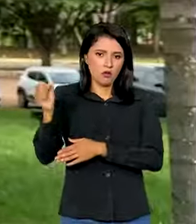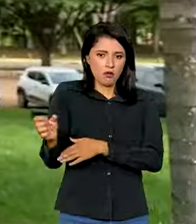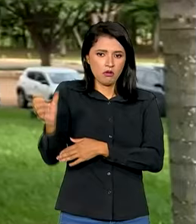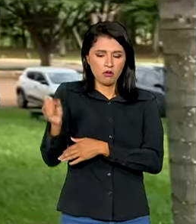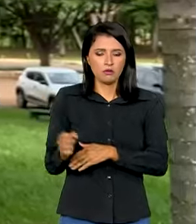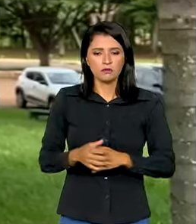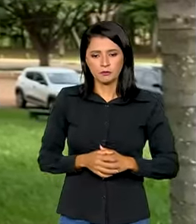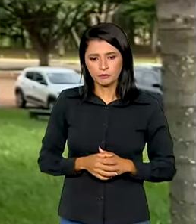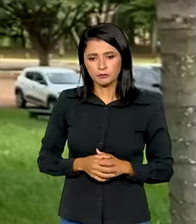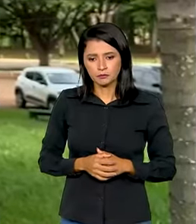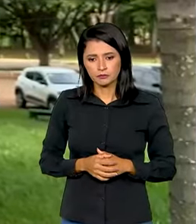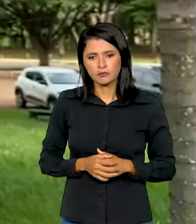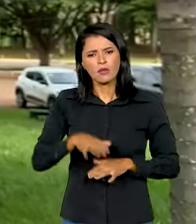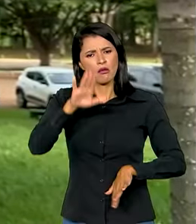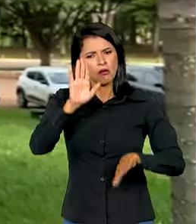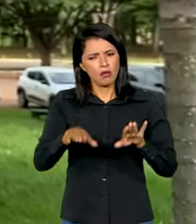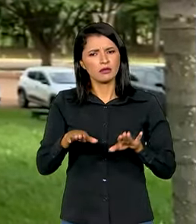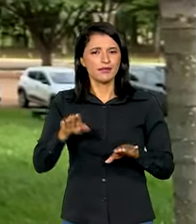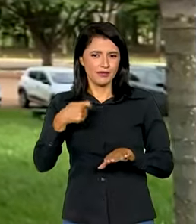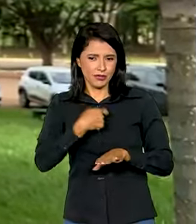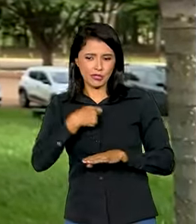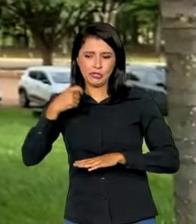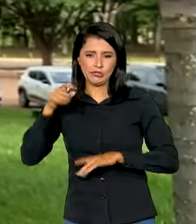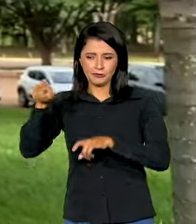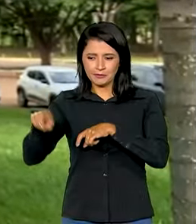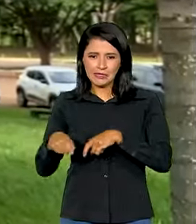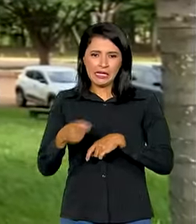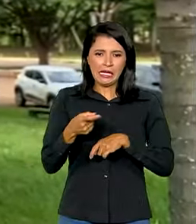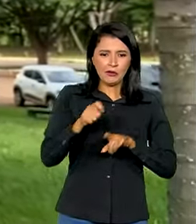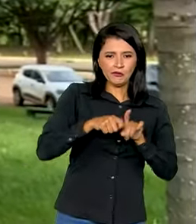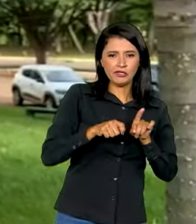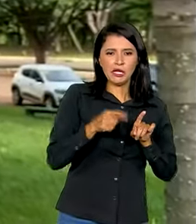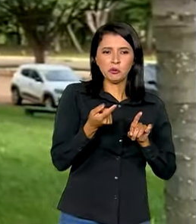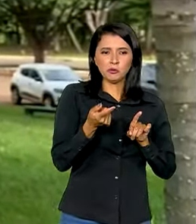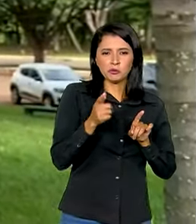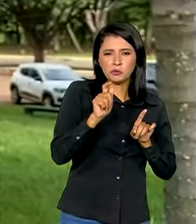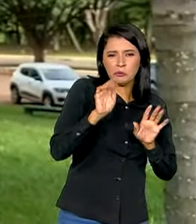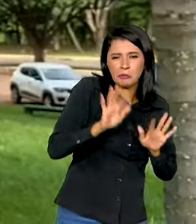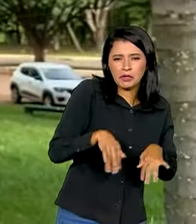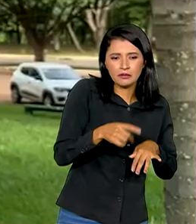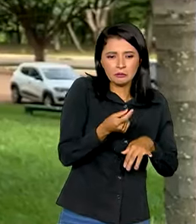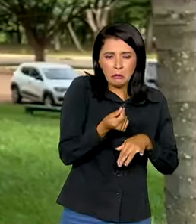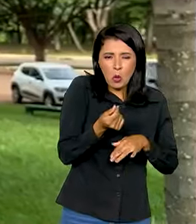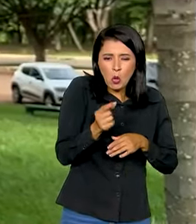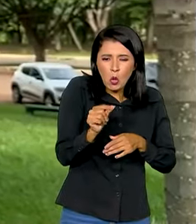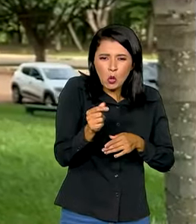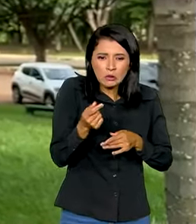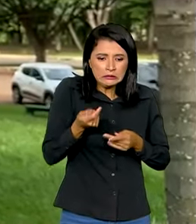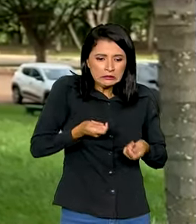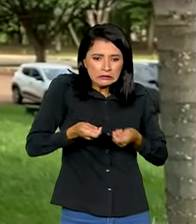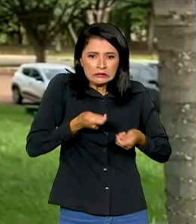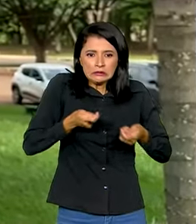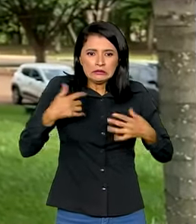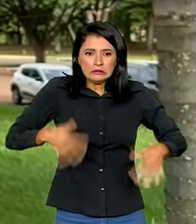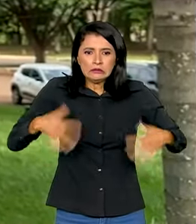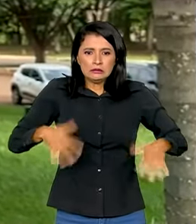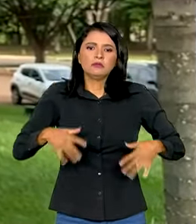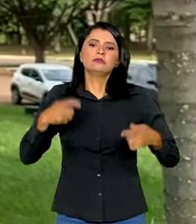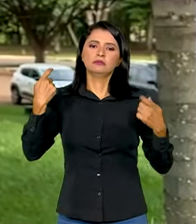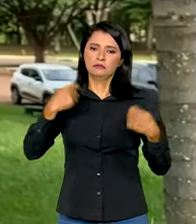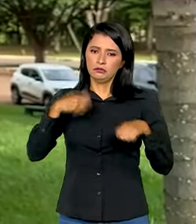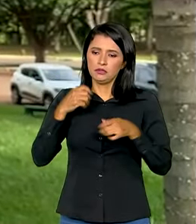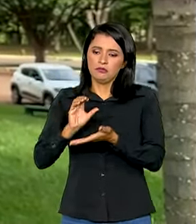O pecuarista muitas vezes tem o dinheiro ali no final do mês muito apertado, né, muito contado, tem necessidade muitas